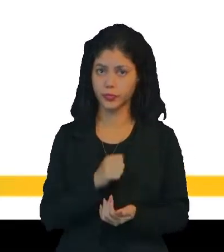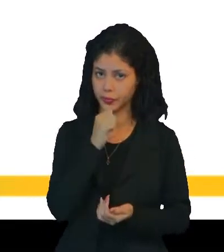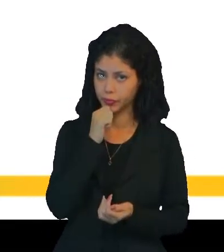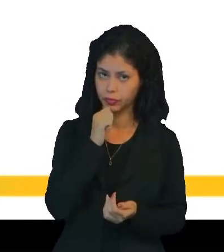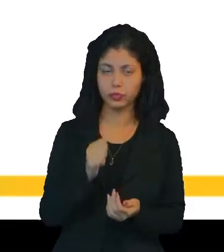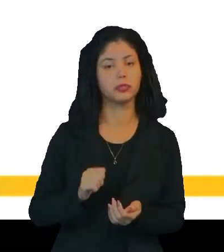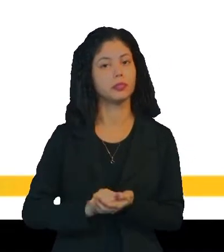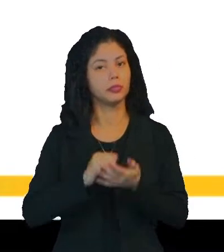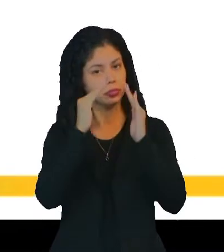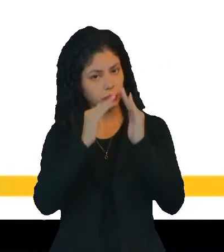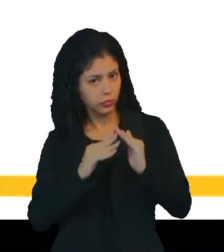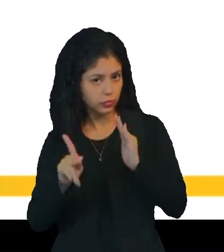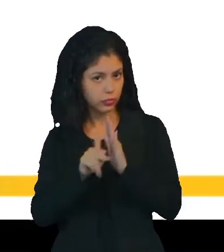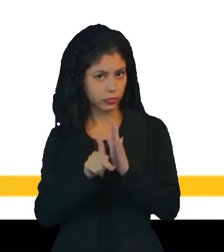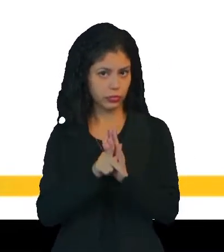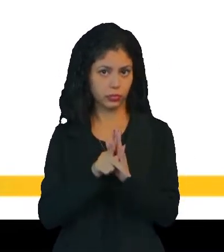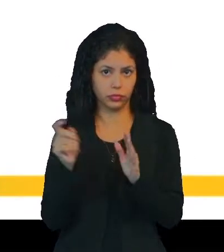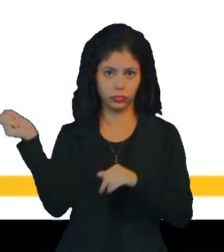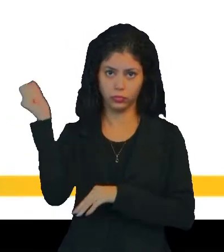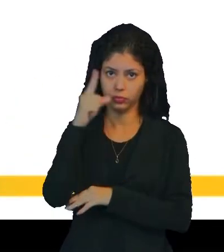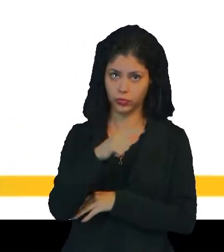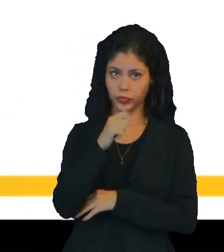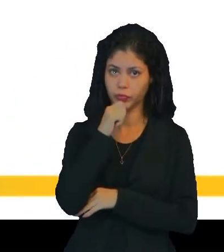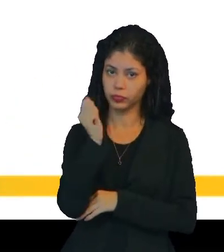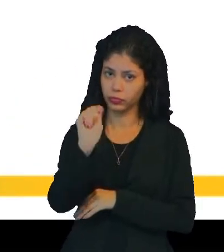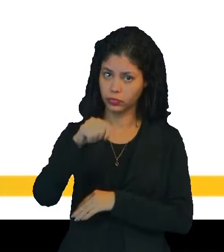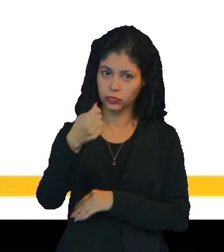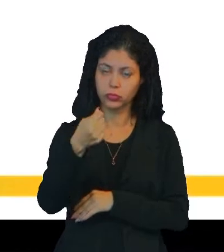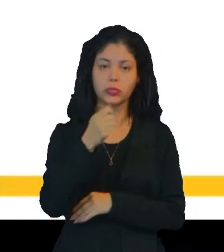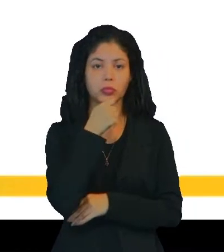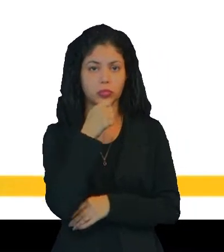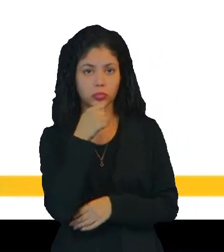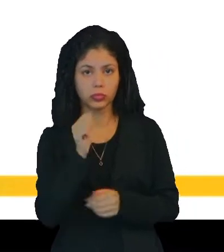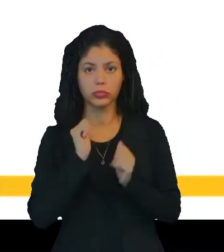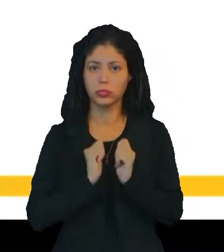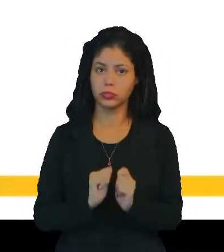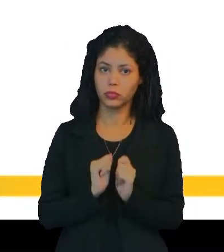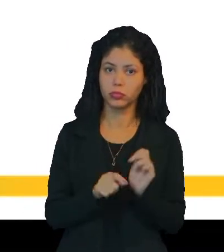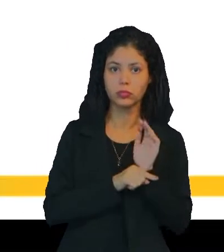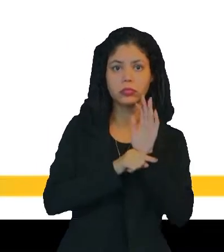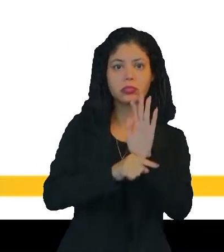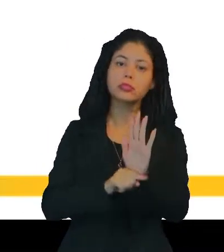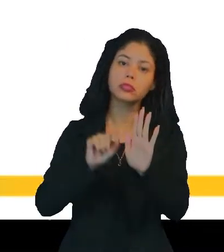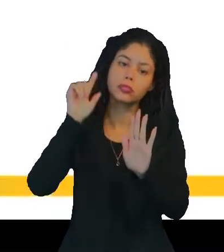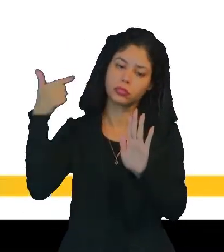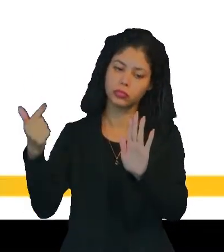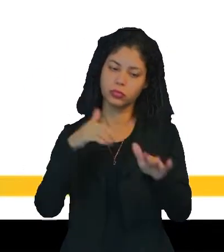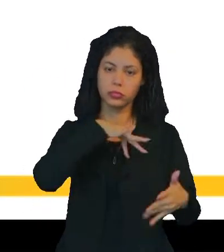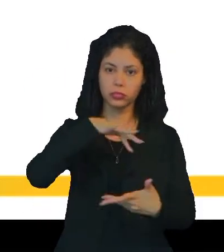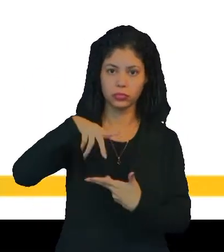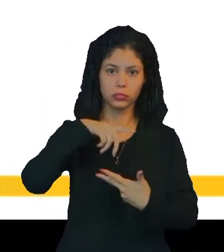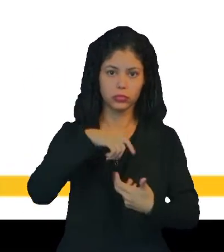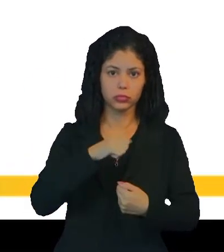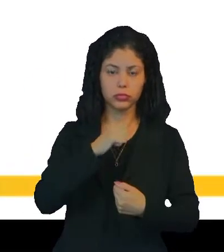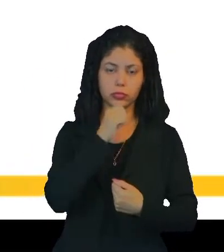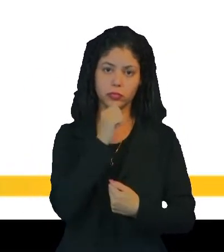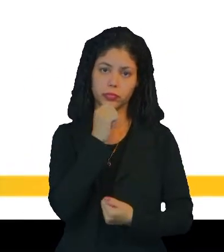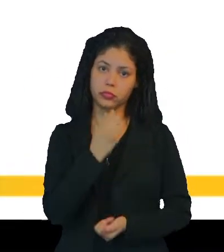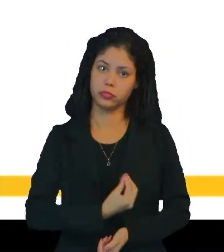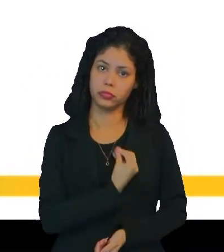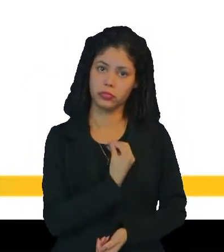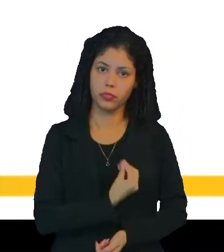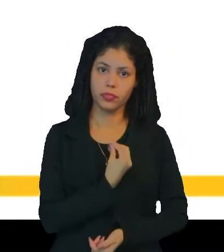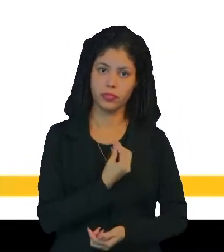habitável em relação ao Sol. Outro sinal que pode indicar a sobrevivência da vida em um outro planeta é quando há a presença de